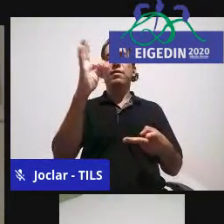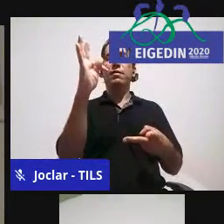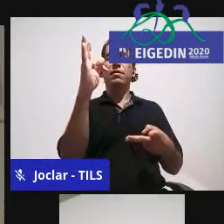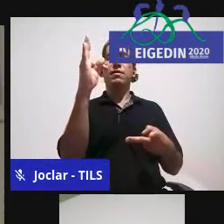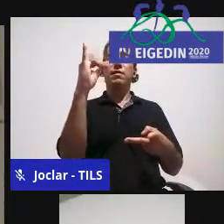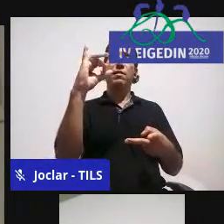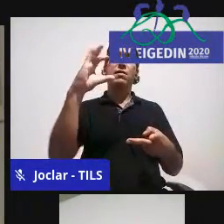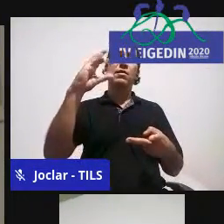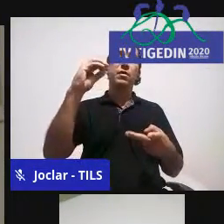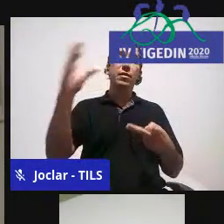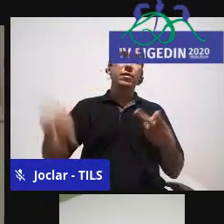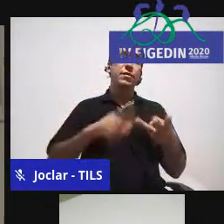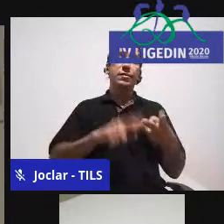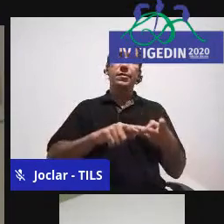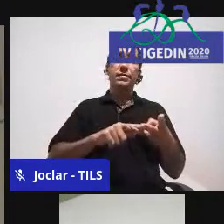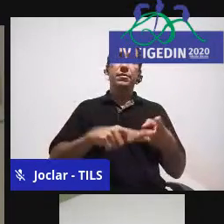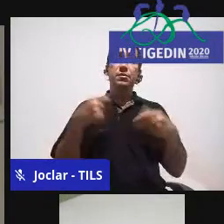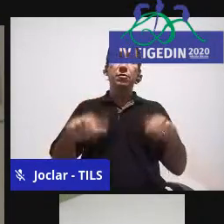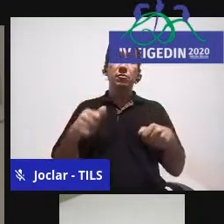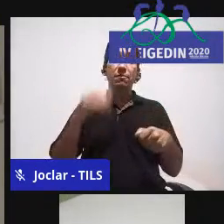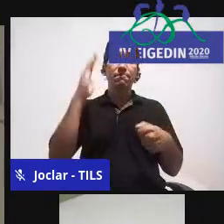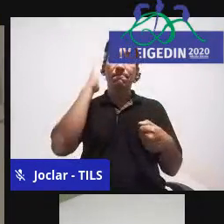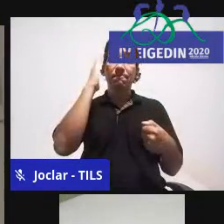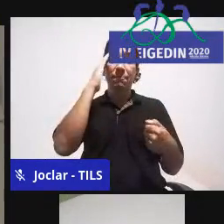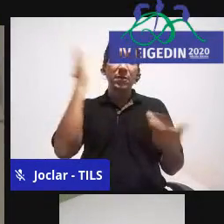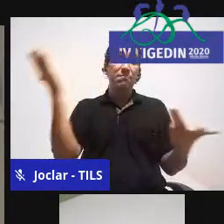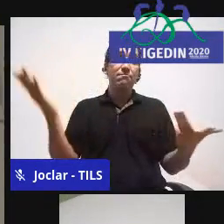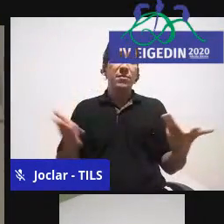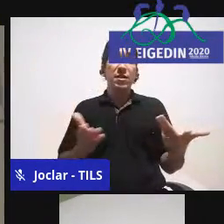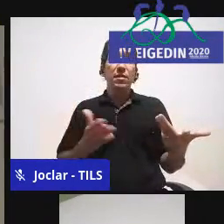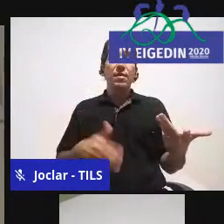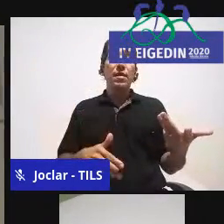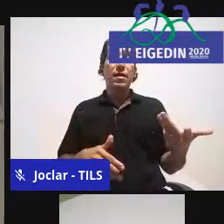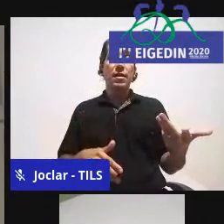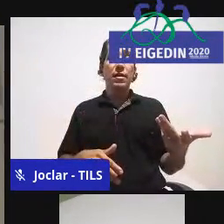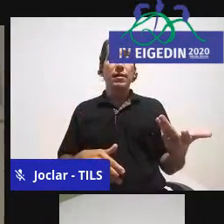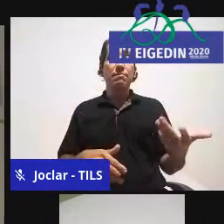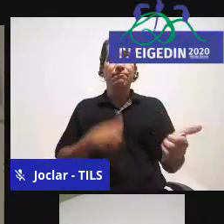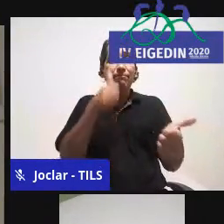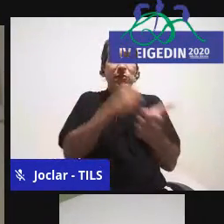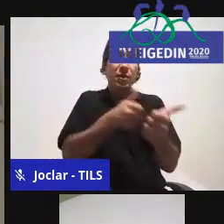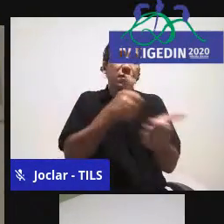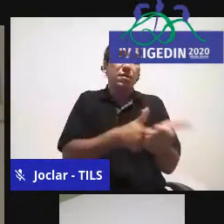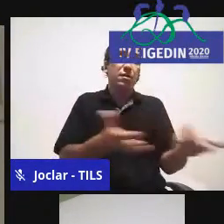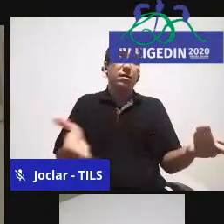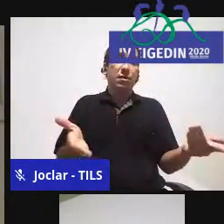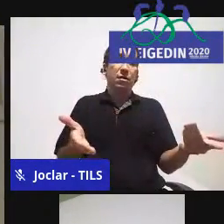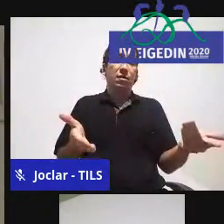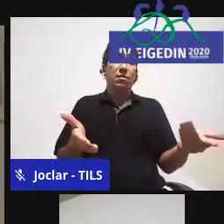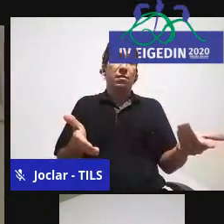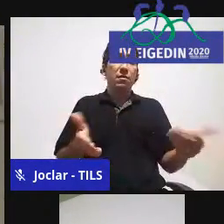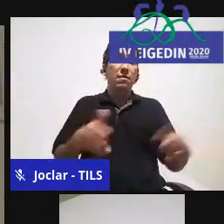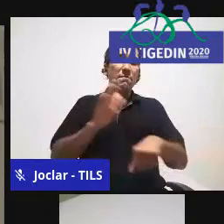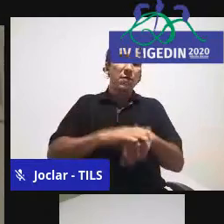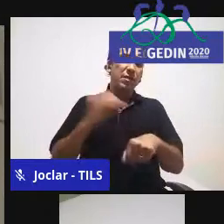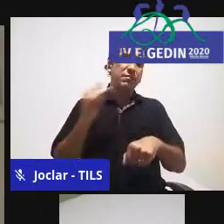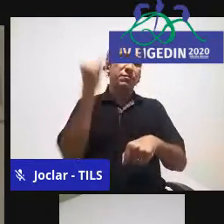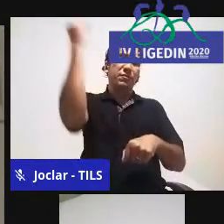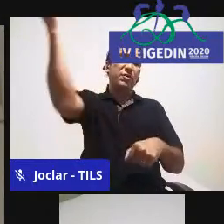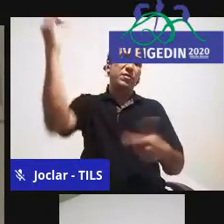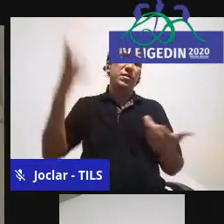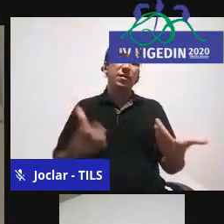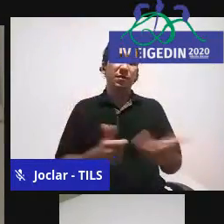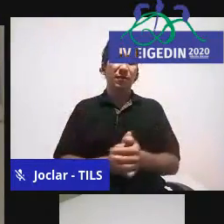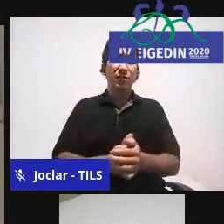a competência mais importante do século XXI, da era digital. Porque os outros, as máquinas vão